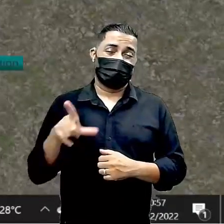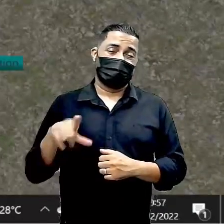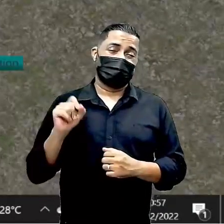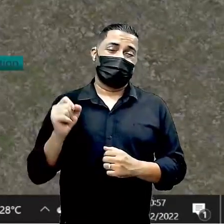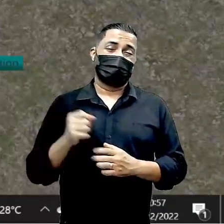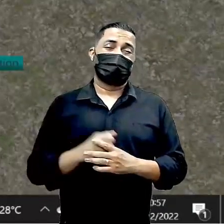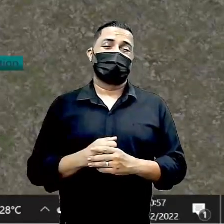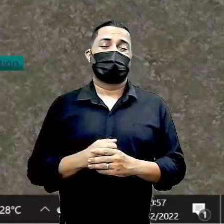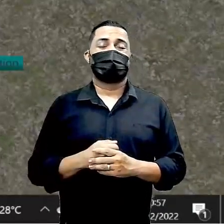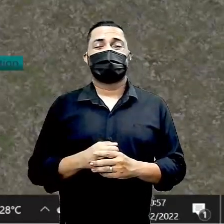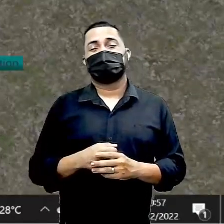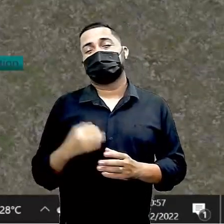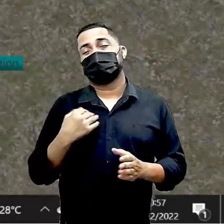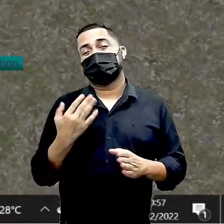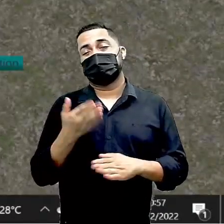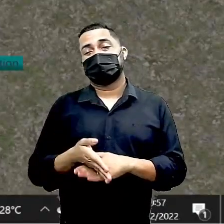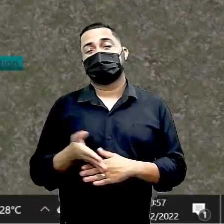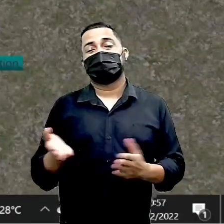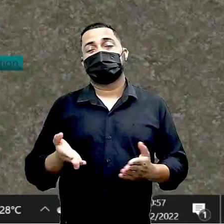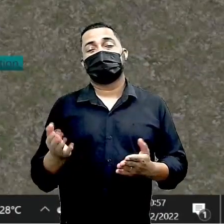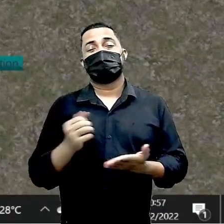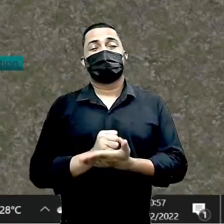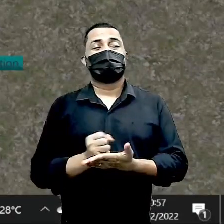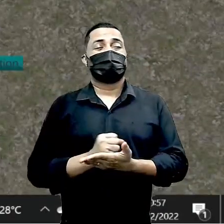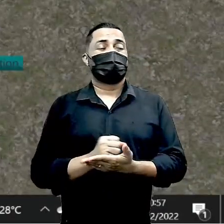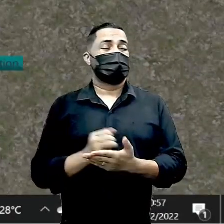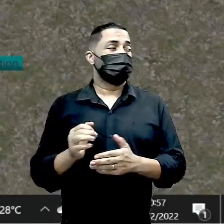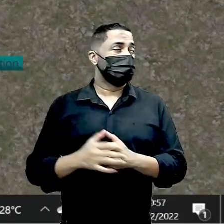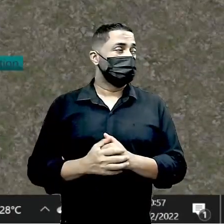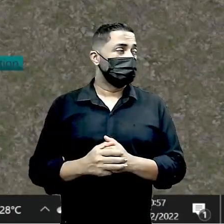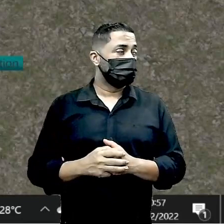player. Eu vou entrar no jogo aqui agora.